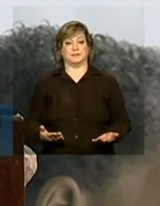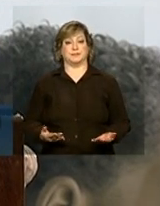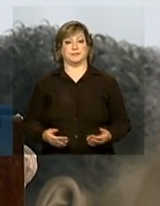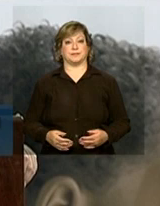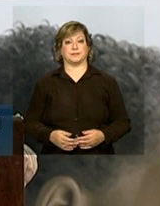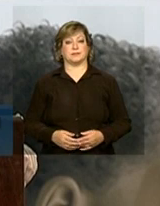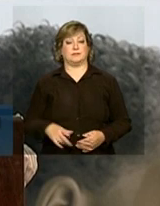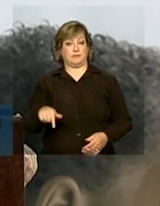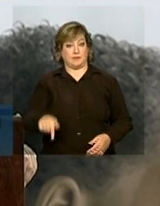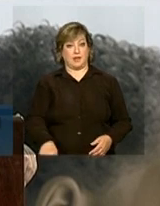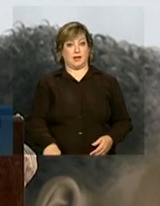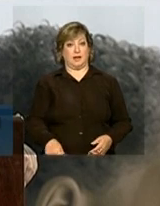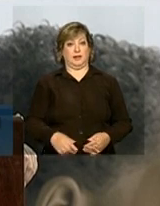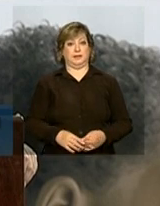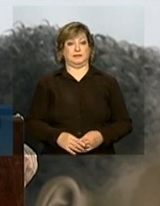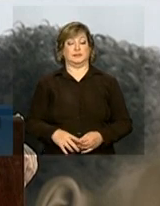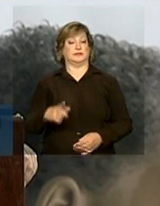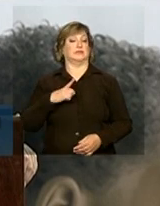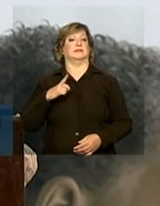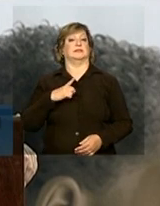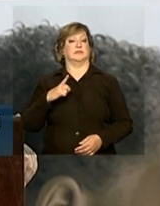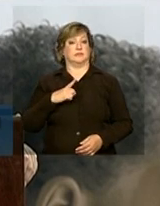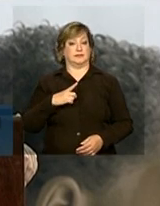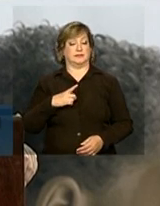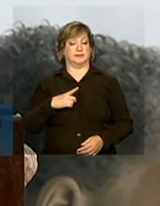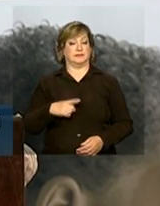que nós hoje aqui estamos